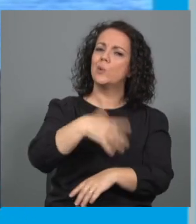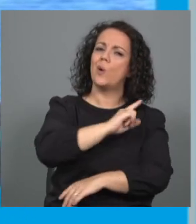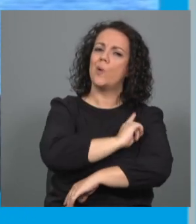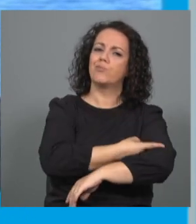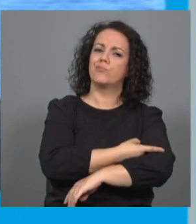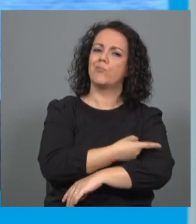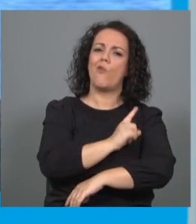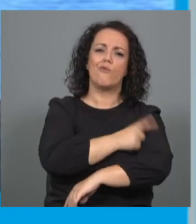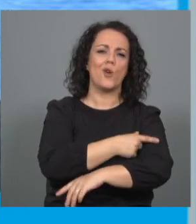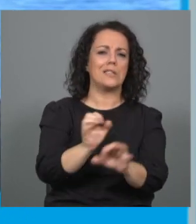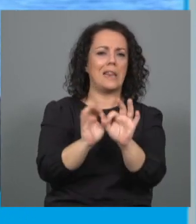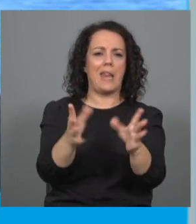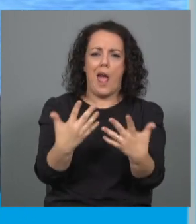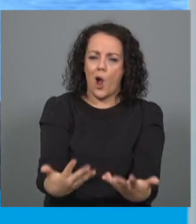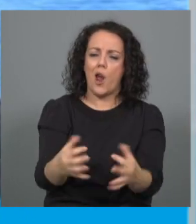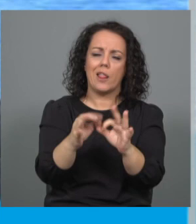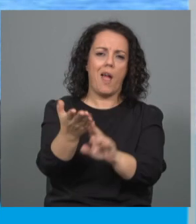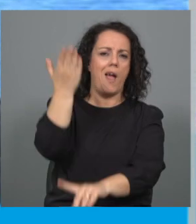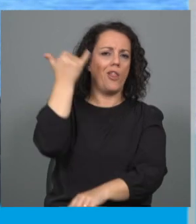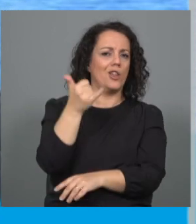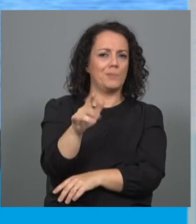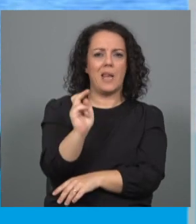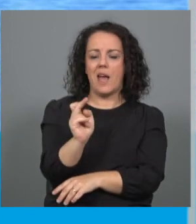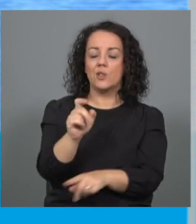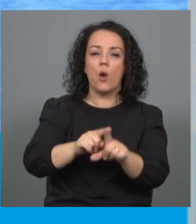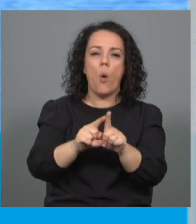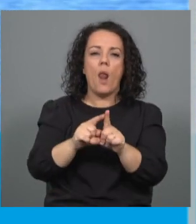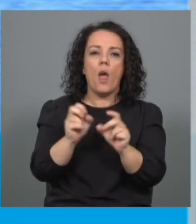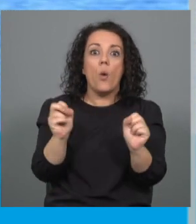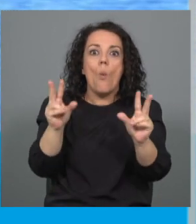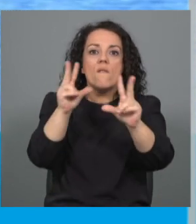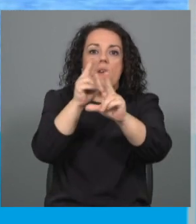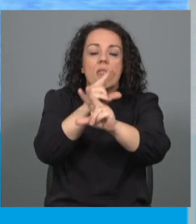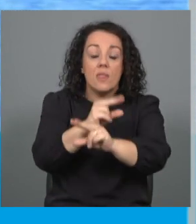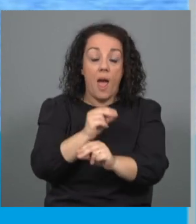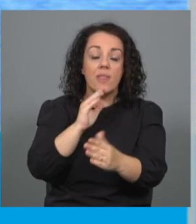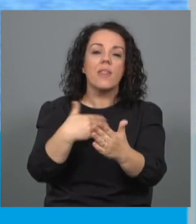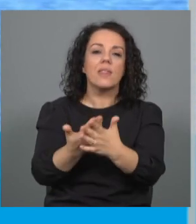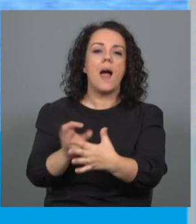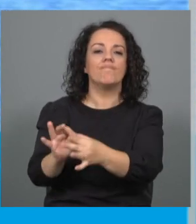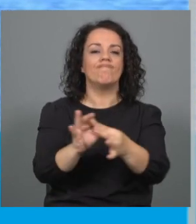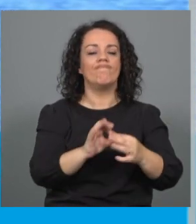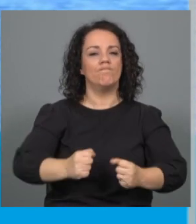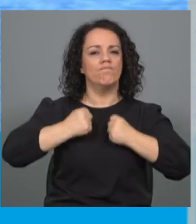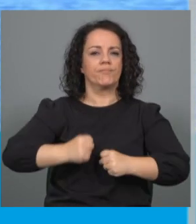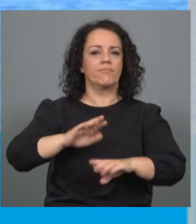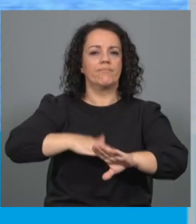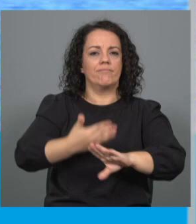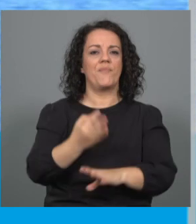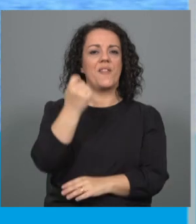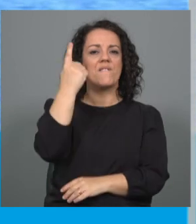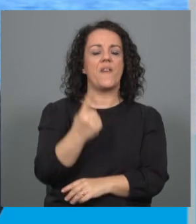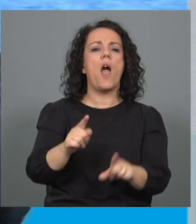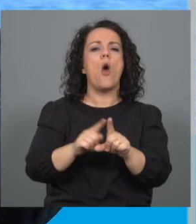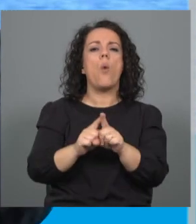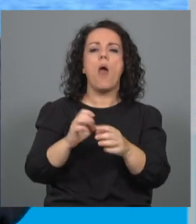há 2000 anos atrás. E, portanto, a busca da novidade da palavra de Deus leva a fortalecer a nossa fé. Uma fé que não é desenraizada